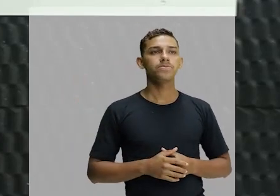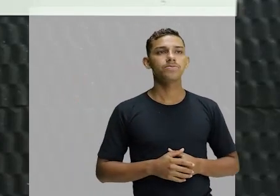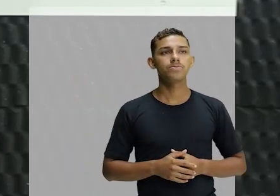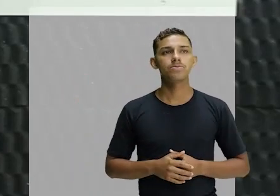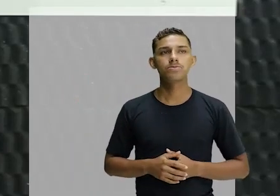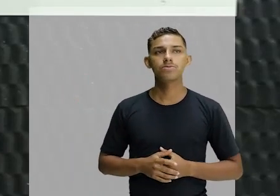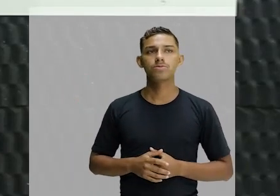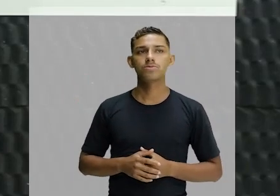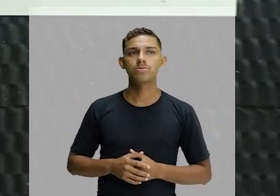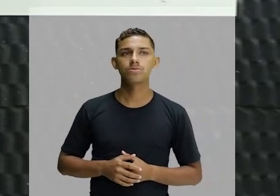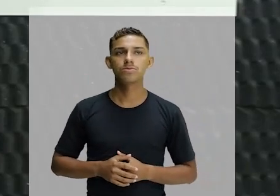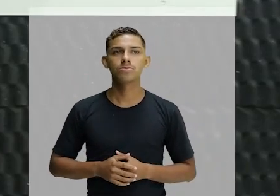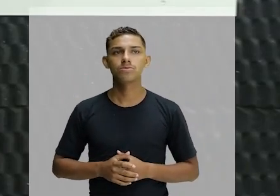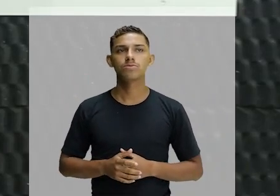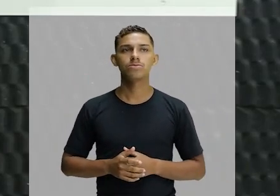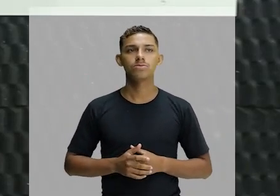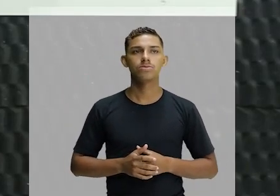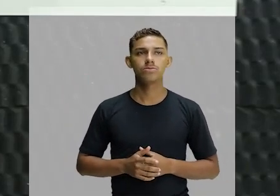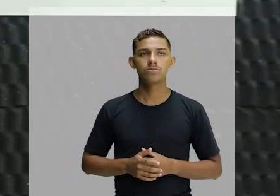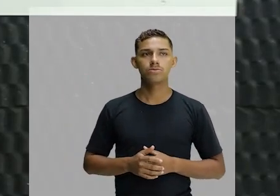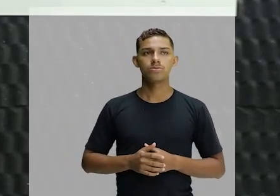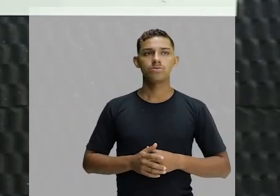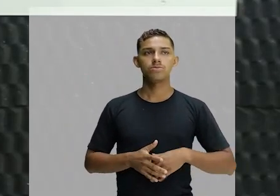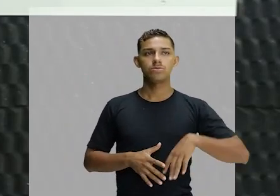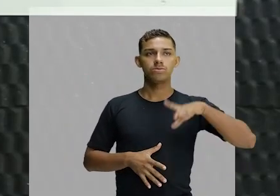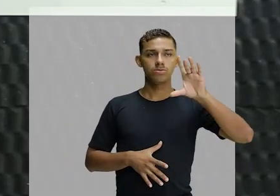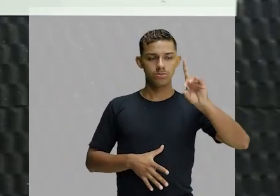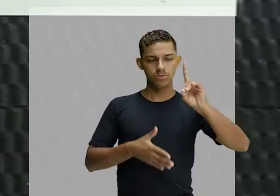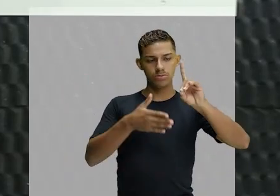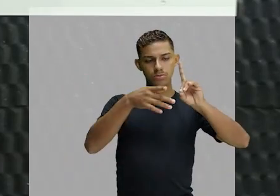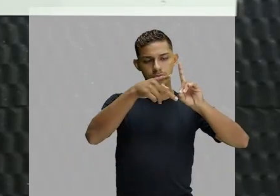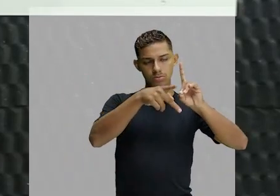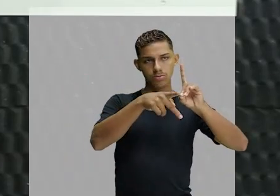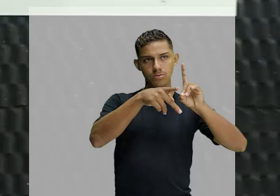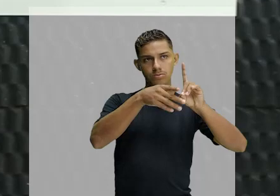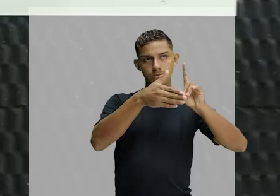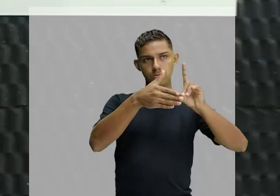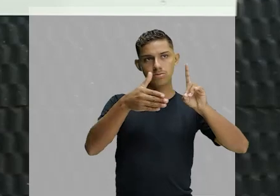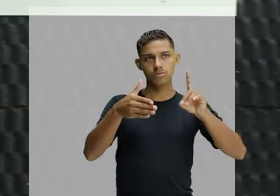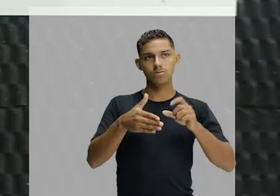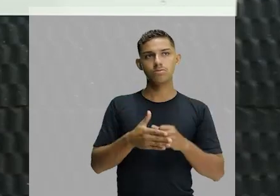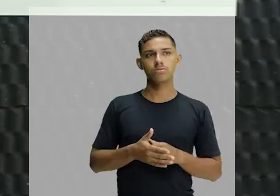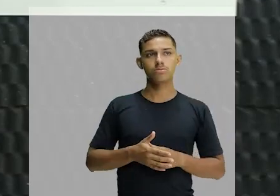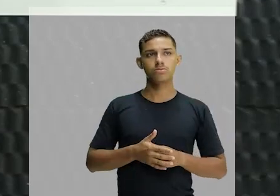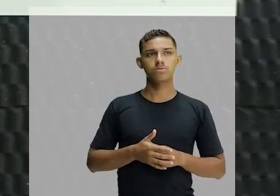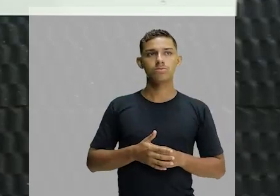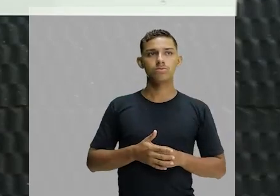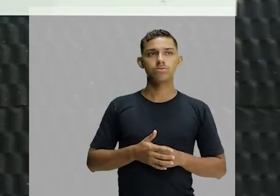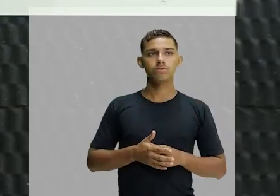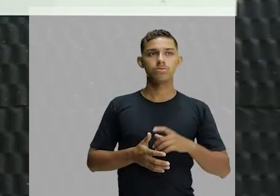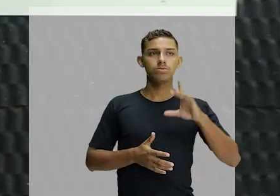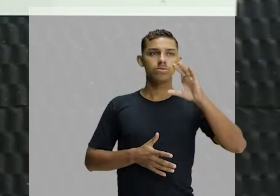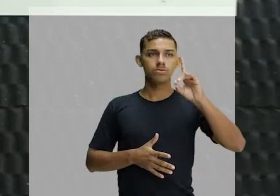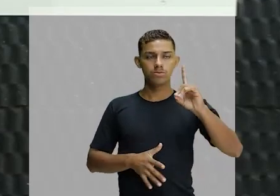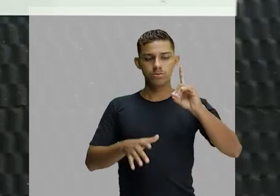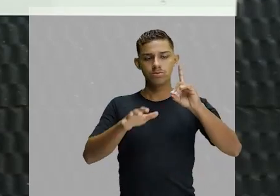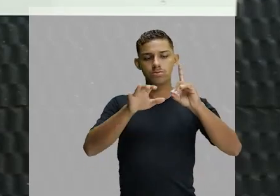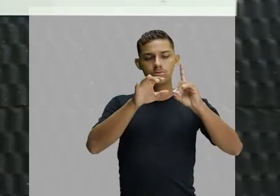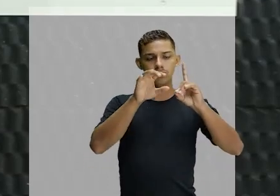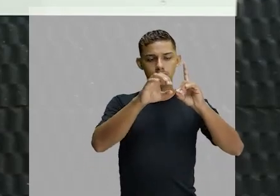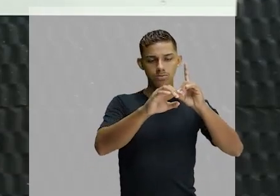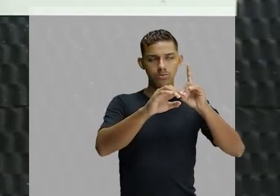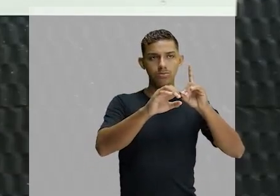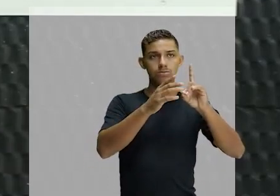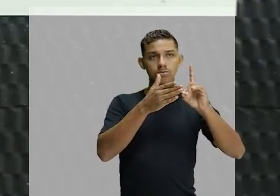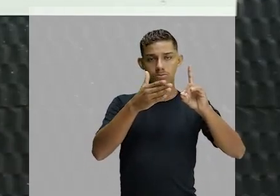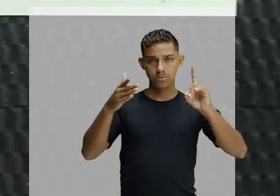você pode calcular através da fórmula distância do ponto P, do ponto C, né, para essa